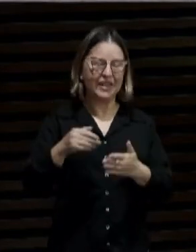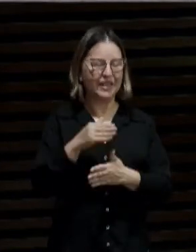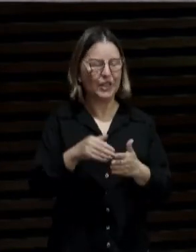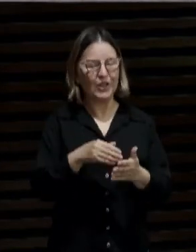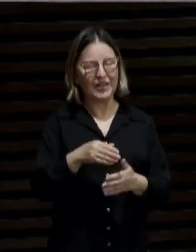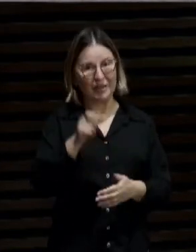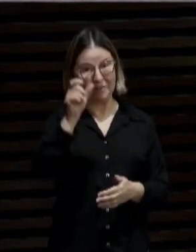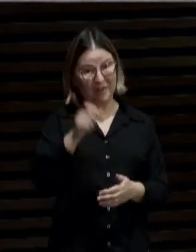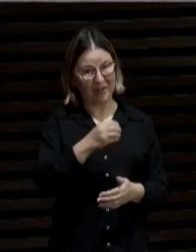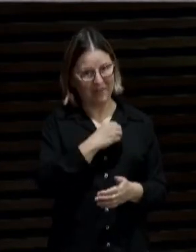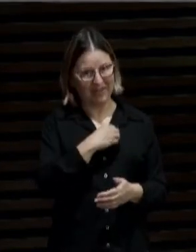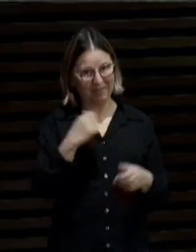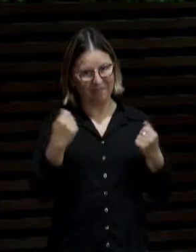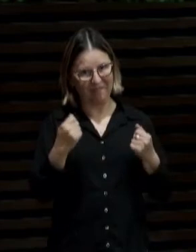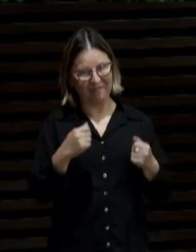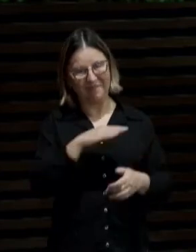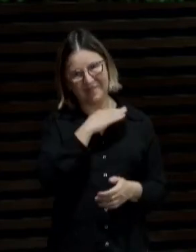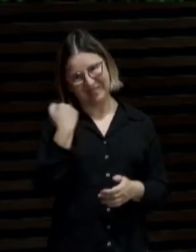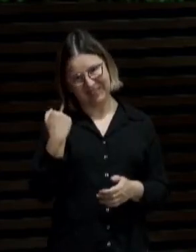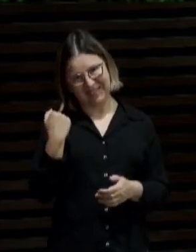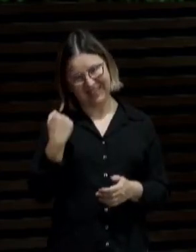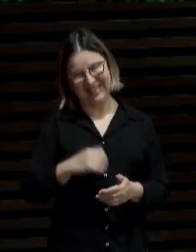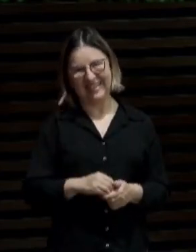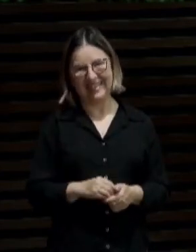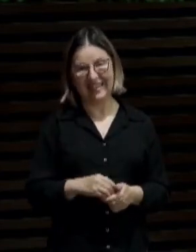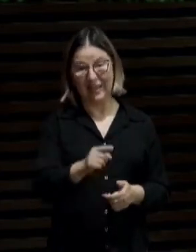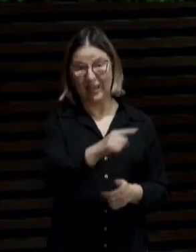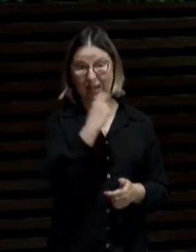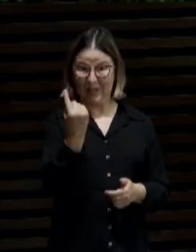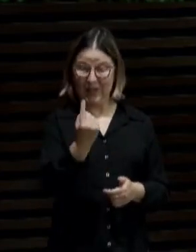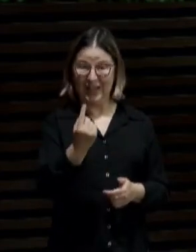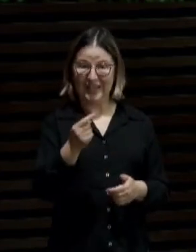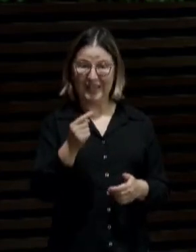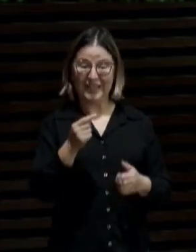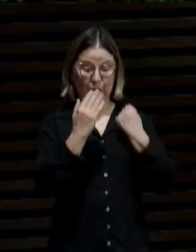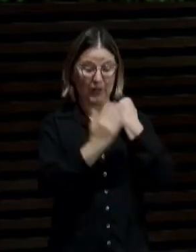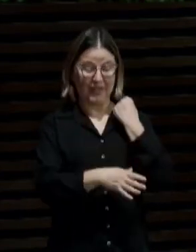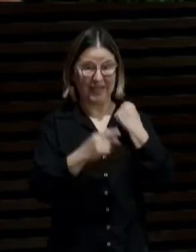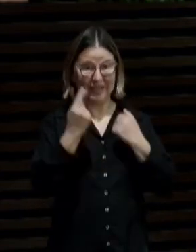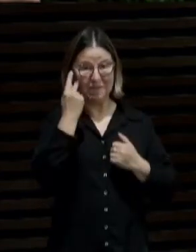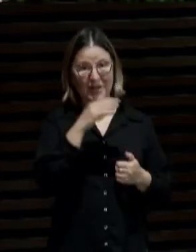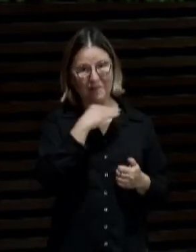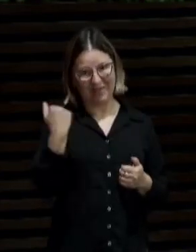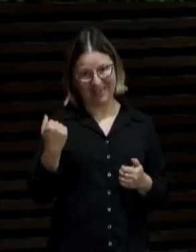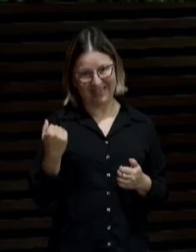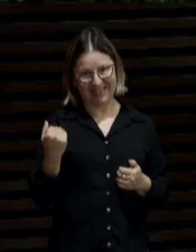Estamos condenados à morte. A justiça de Cristo